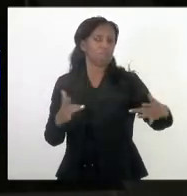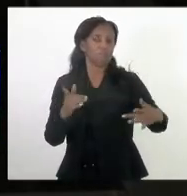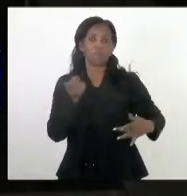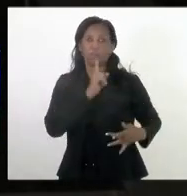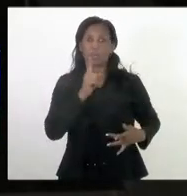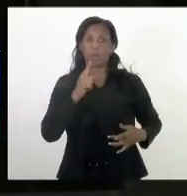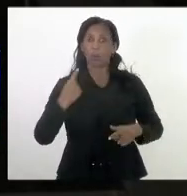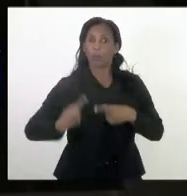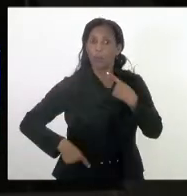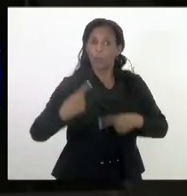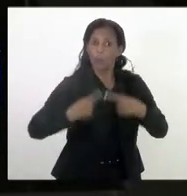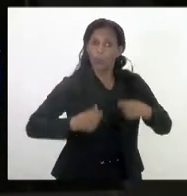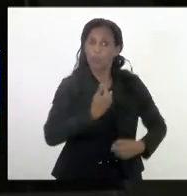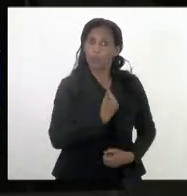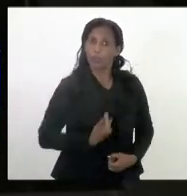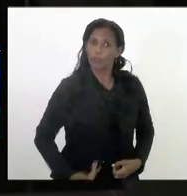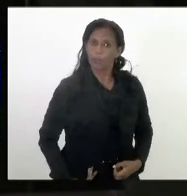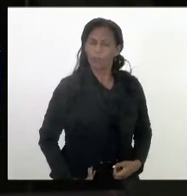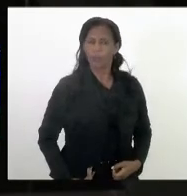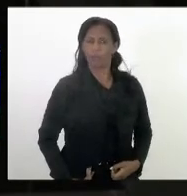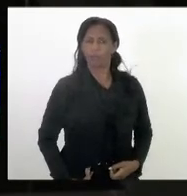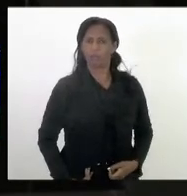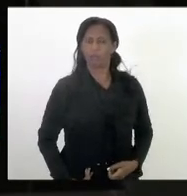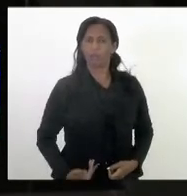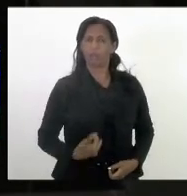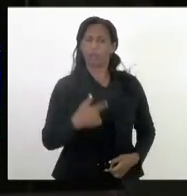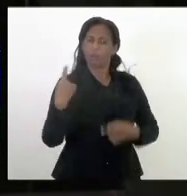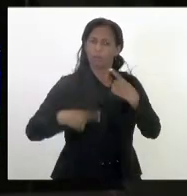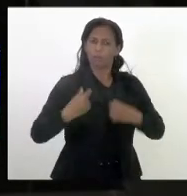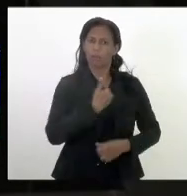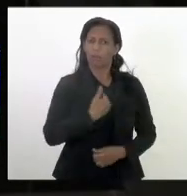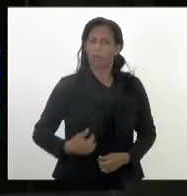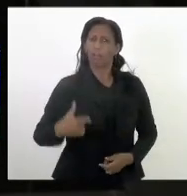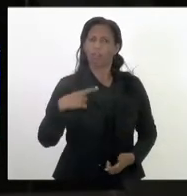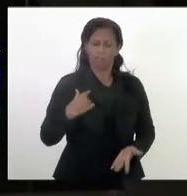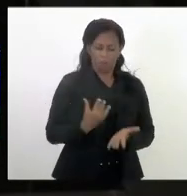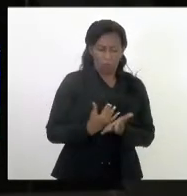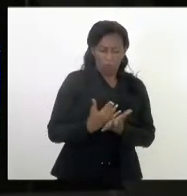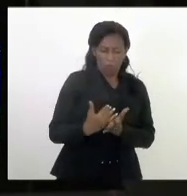política pública. Política pública, ela tem início, meio e fim.